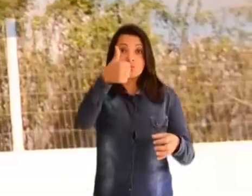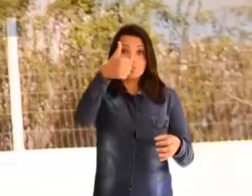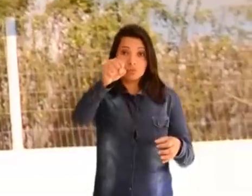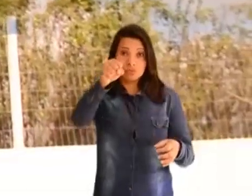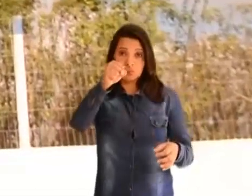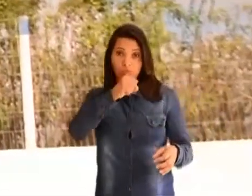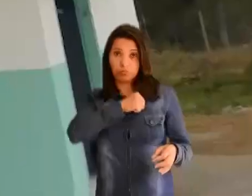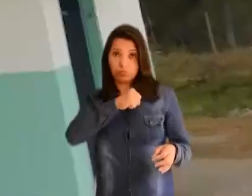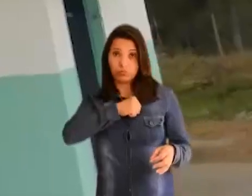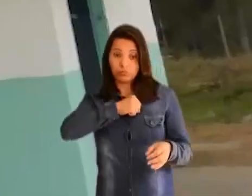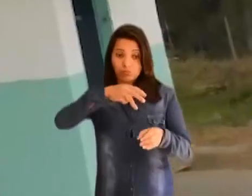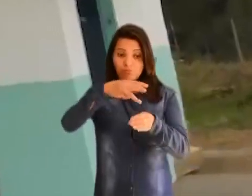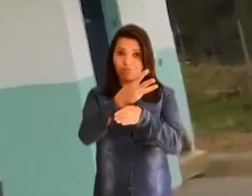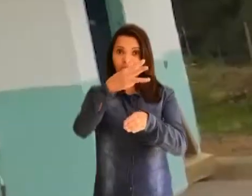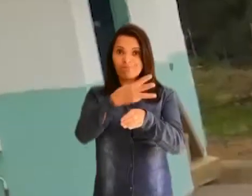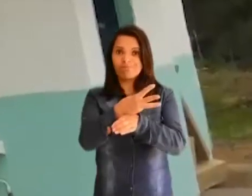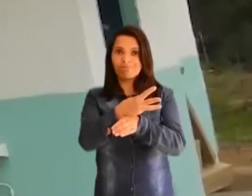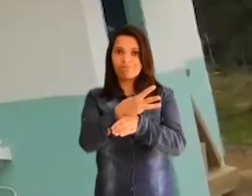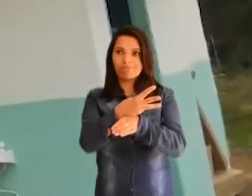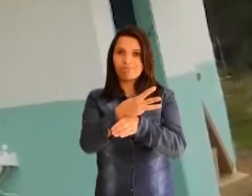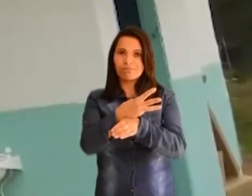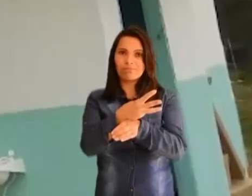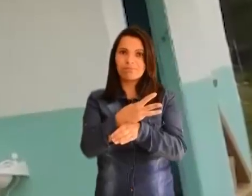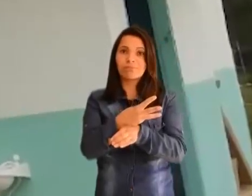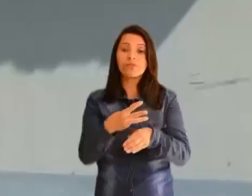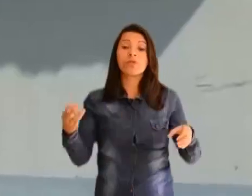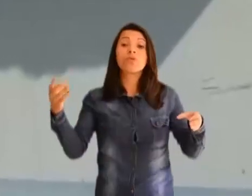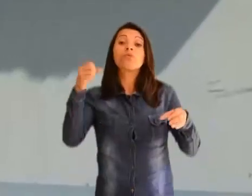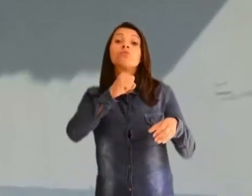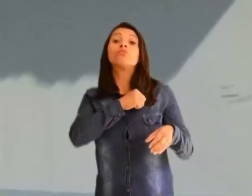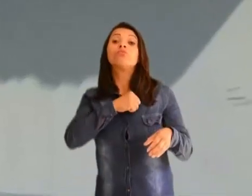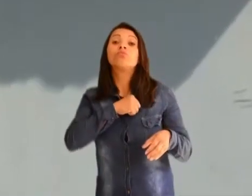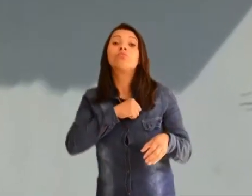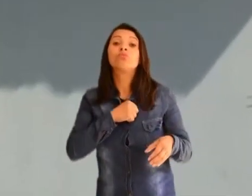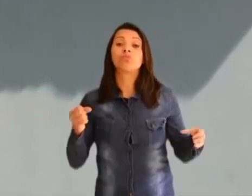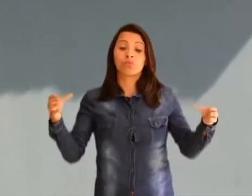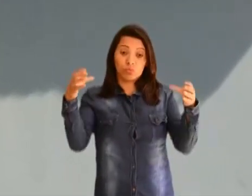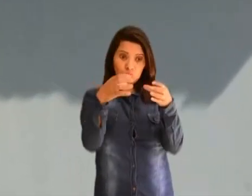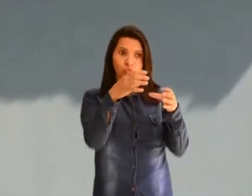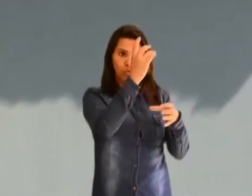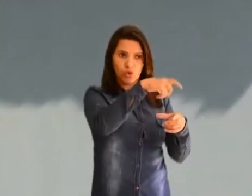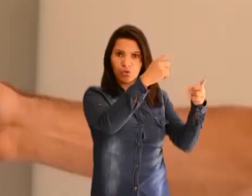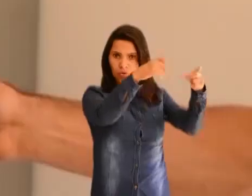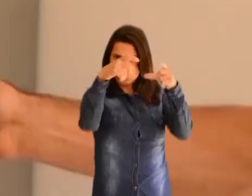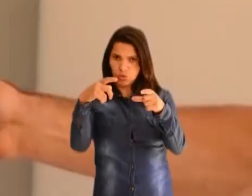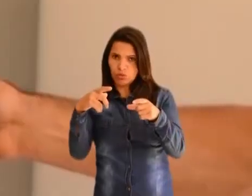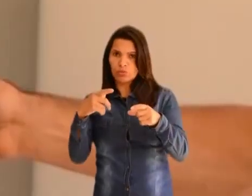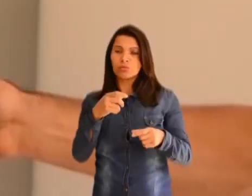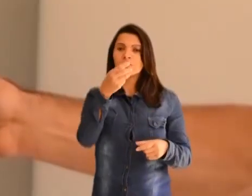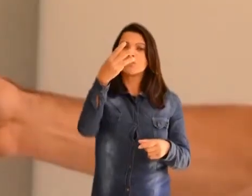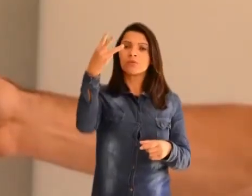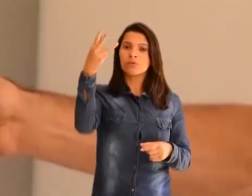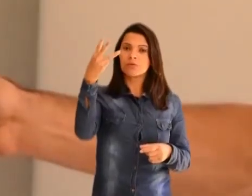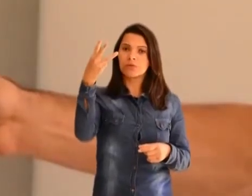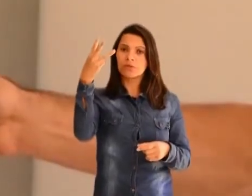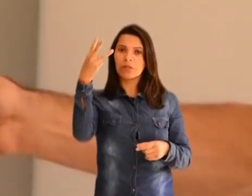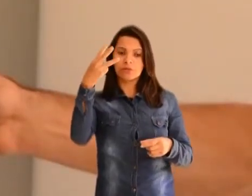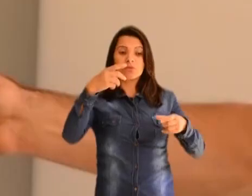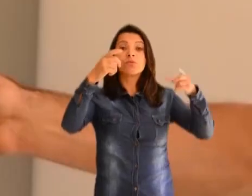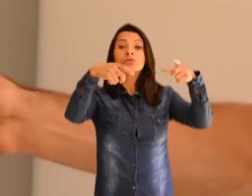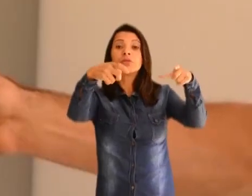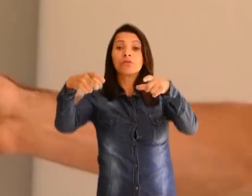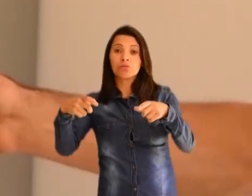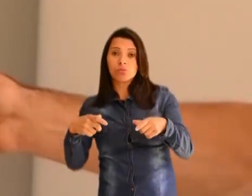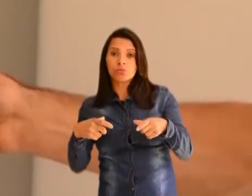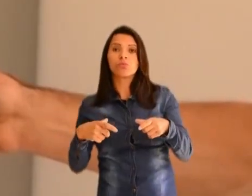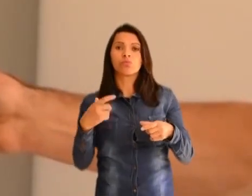foi contemplado com 18 pontos de acesso à internet sendo que desses desses pontos 15 foram instalados e